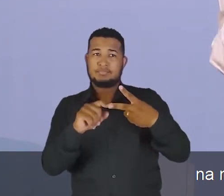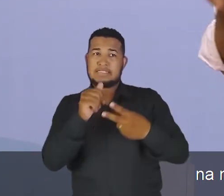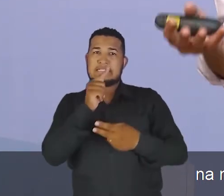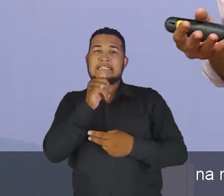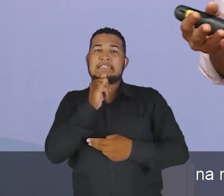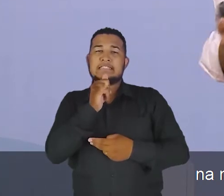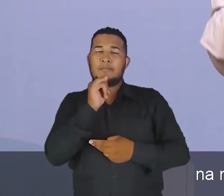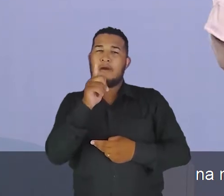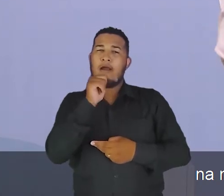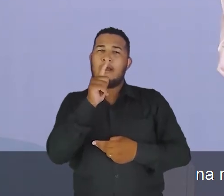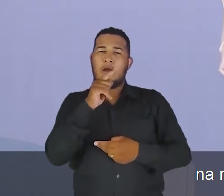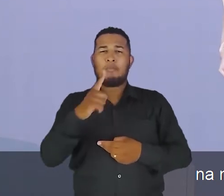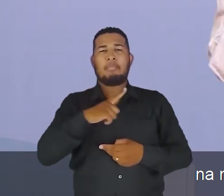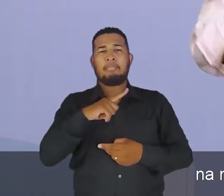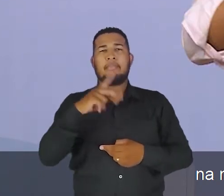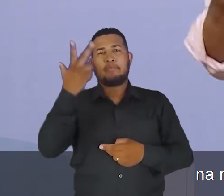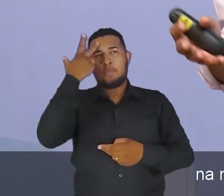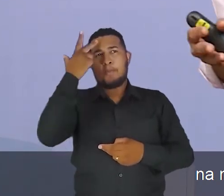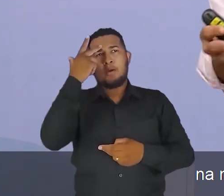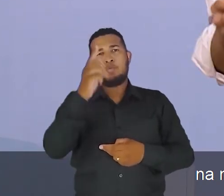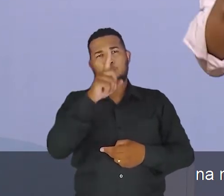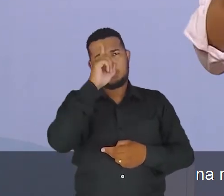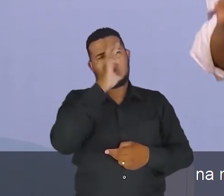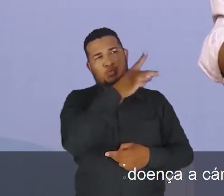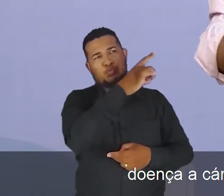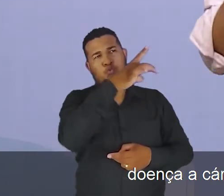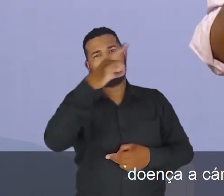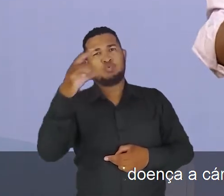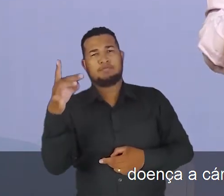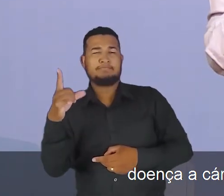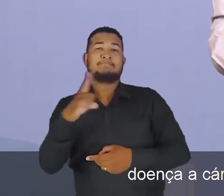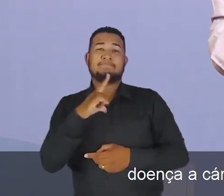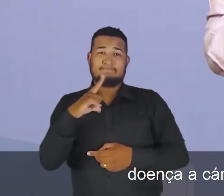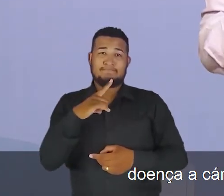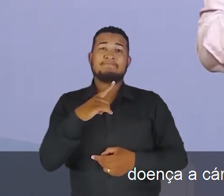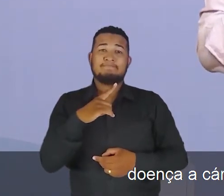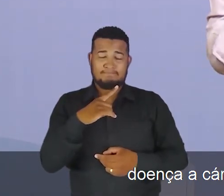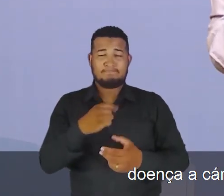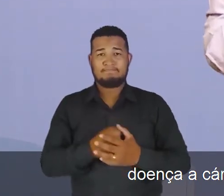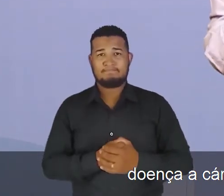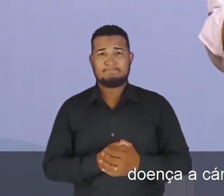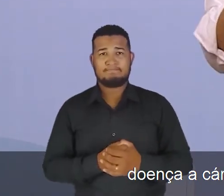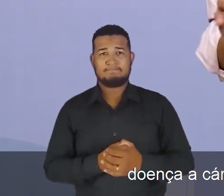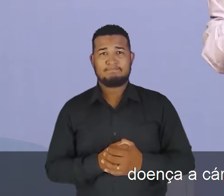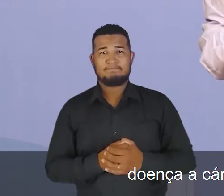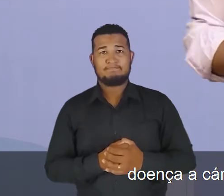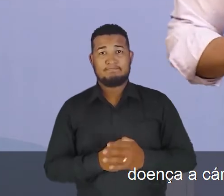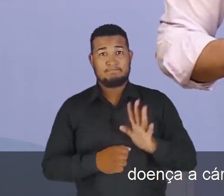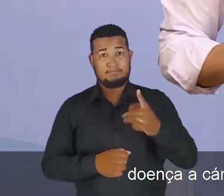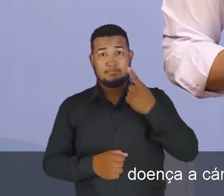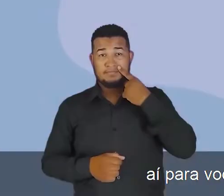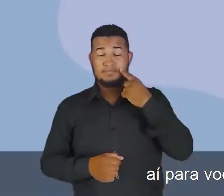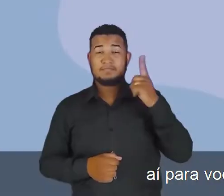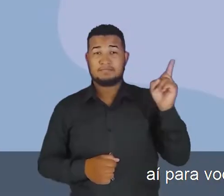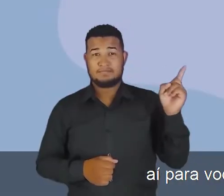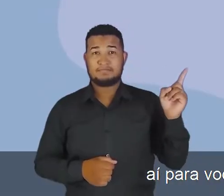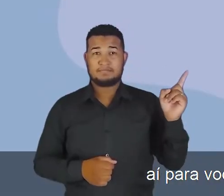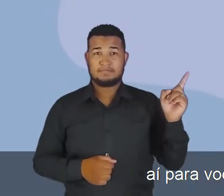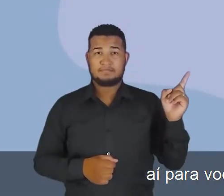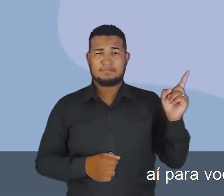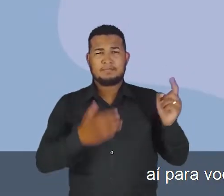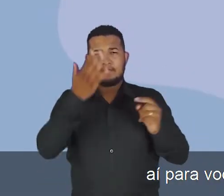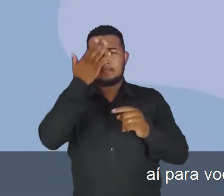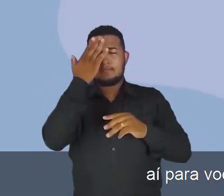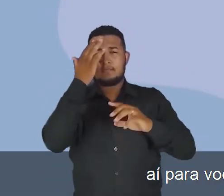do cotidiano, contém flúor para evitar essa doença, a cárie, que é uma doença muito comum. Agora, volta para a imagem aí para você entender.